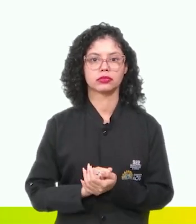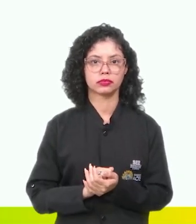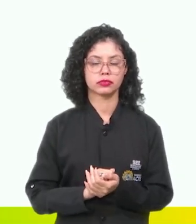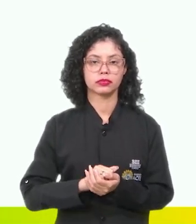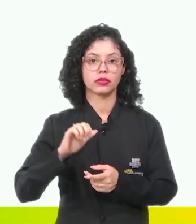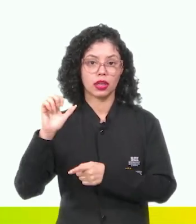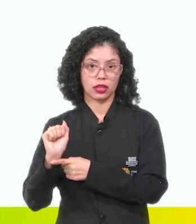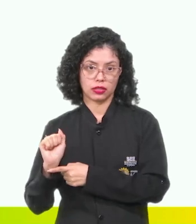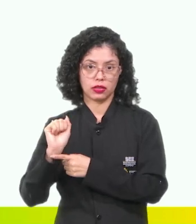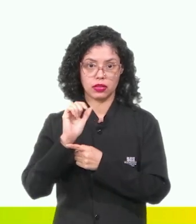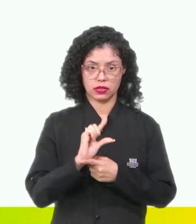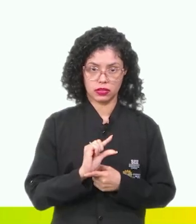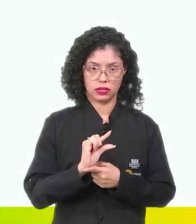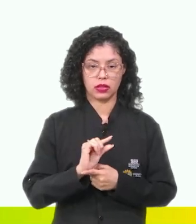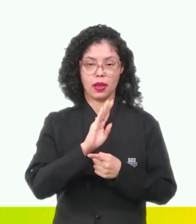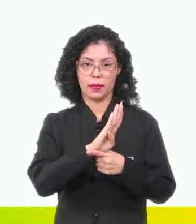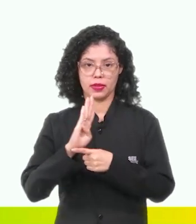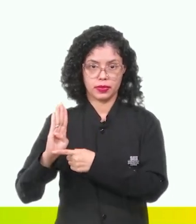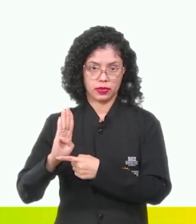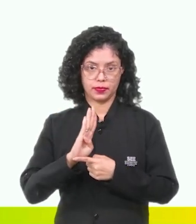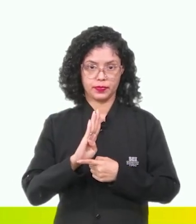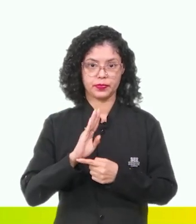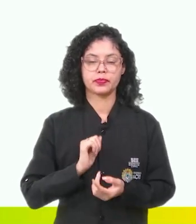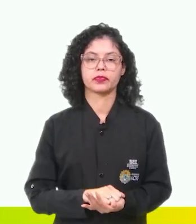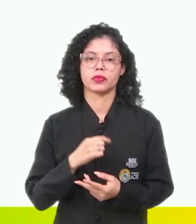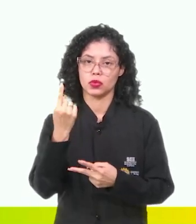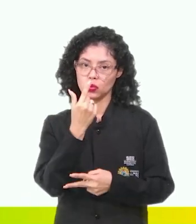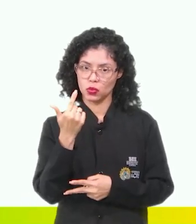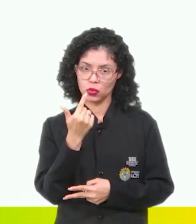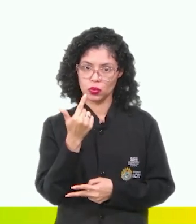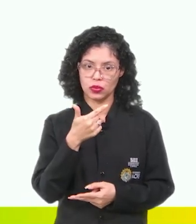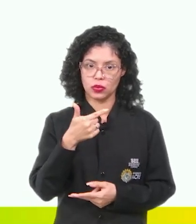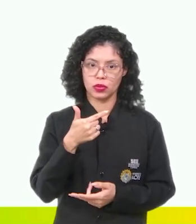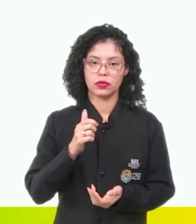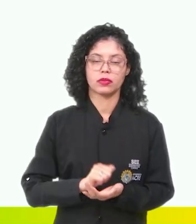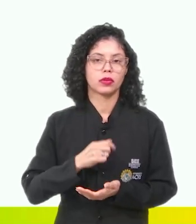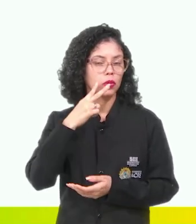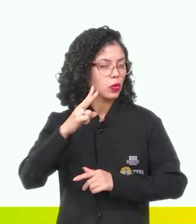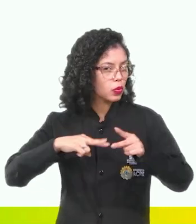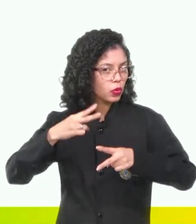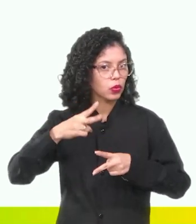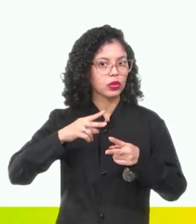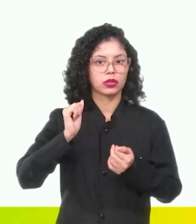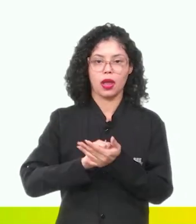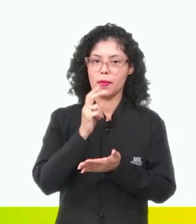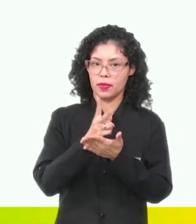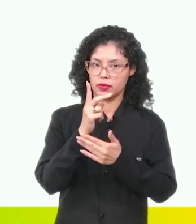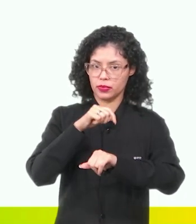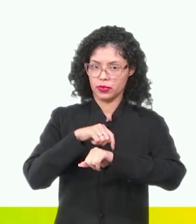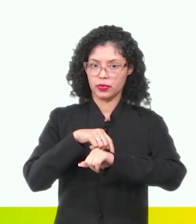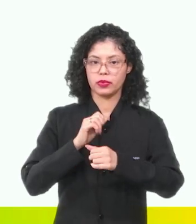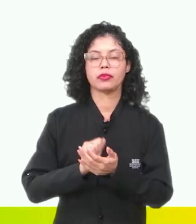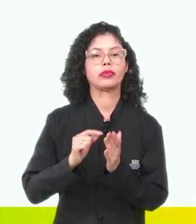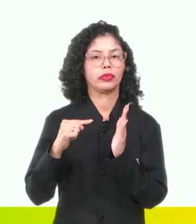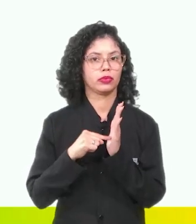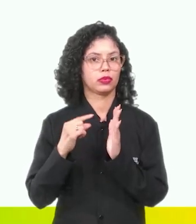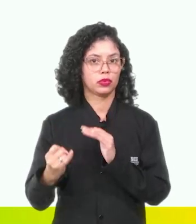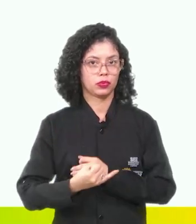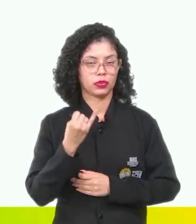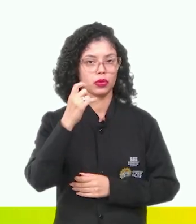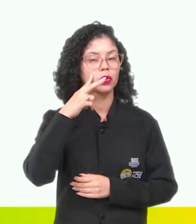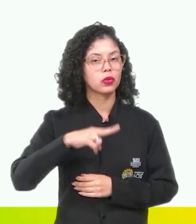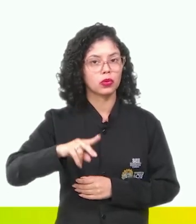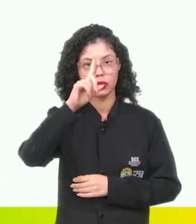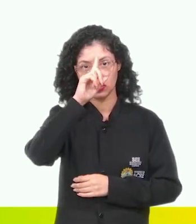azão, bezão. Duas características sendo analisadas ao mesmo tempo. Um ponto interessante, olhando aí na